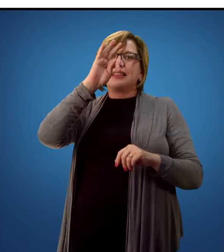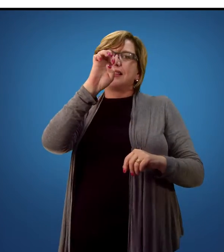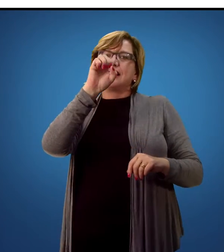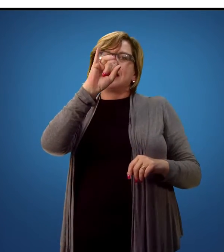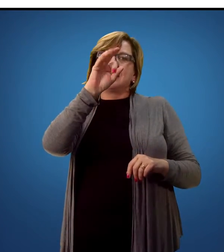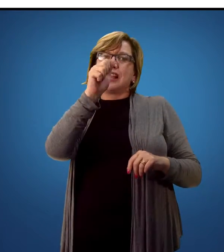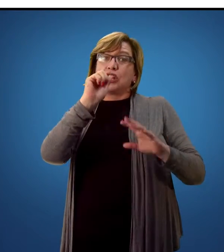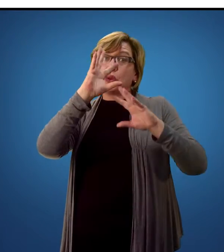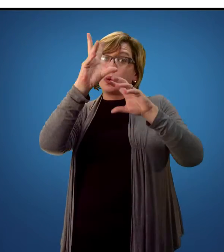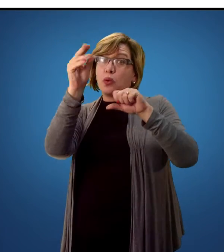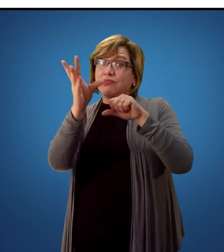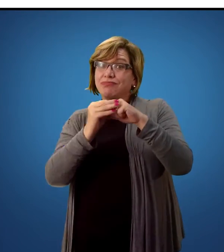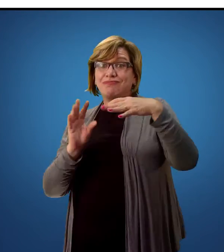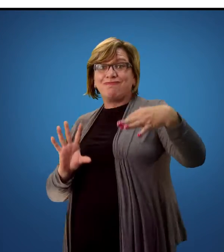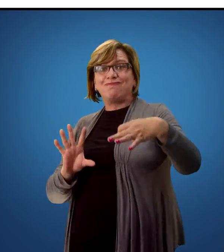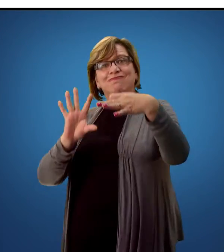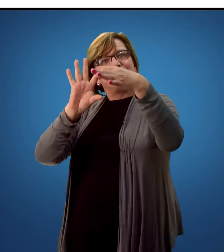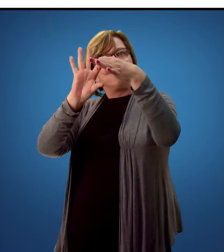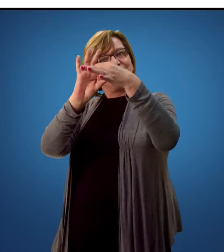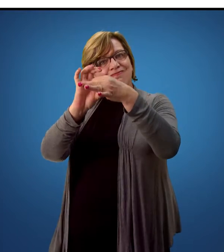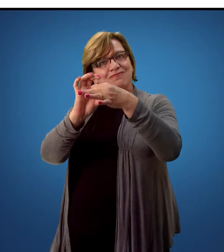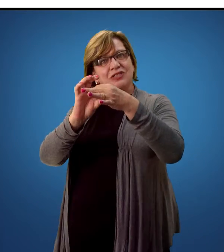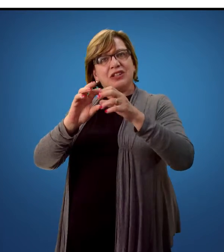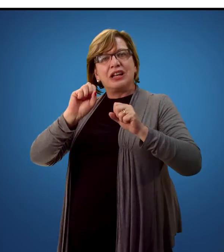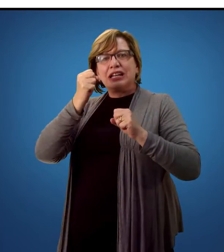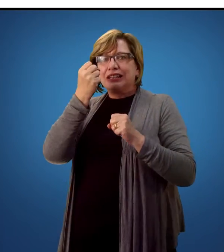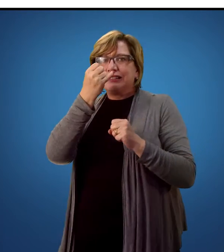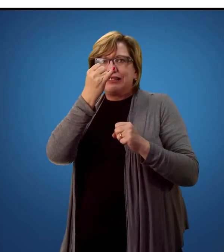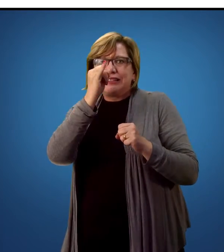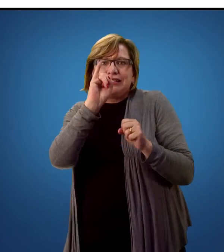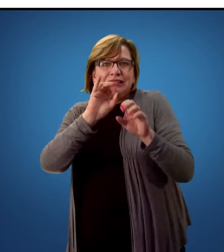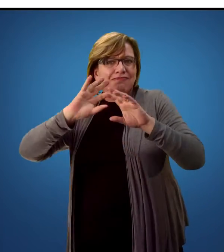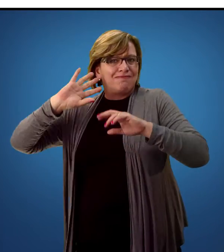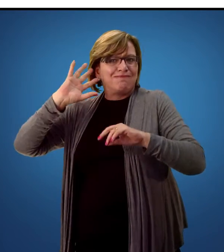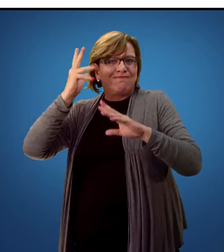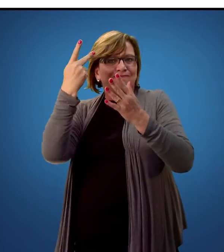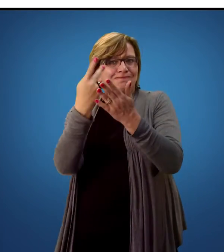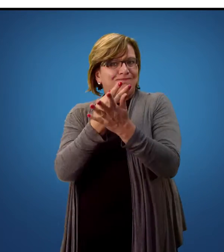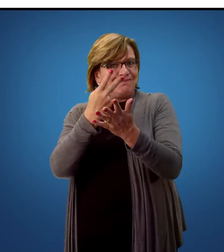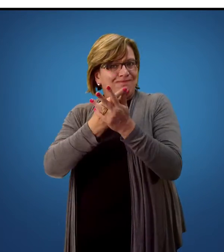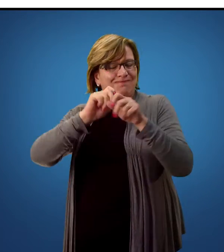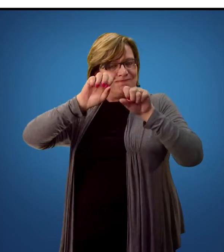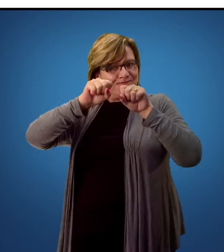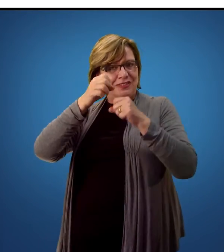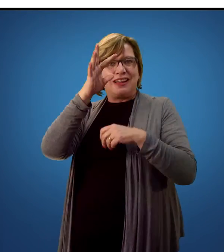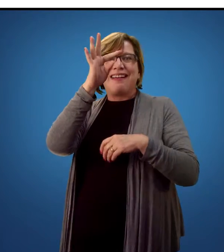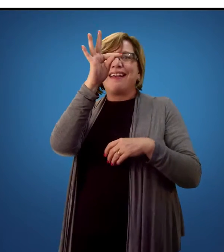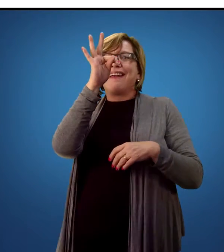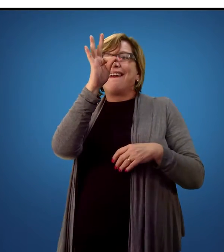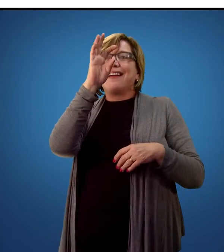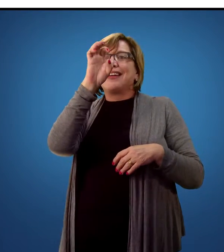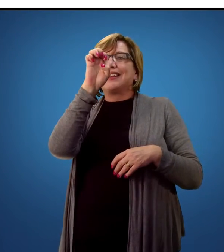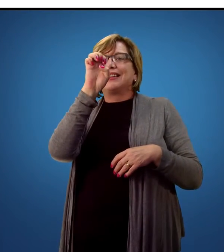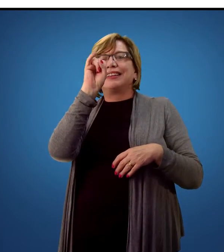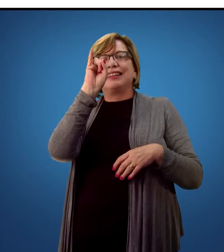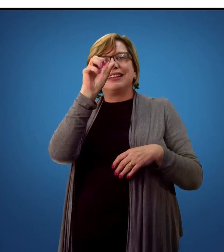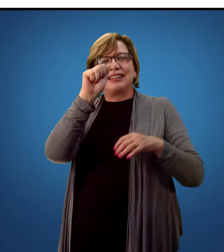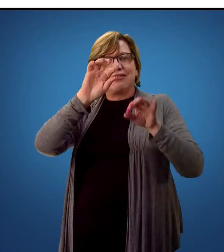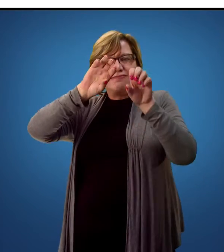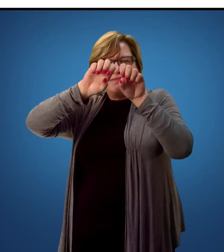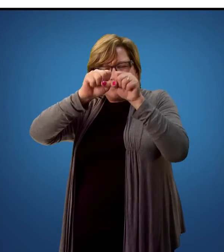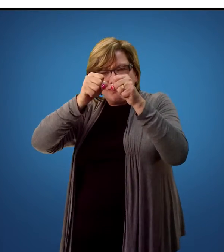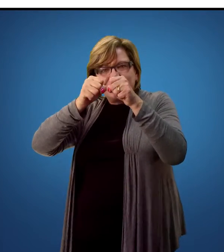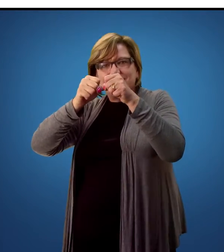interligados né de modo que qualquer diferença o acontecimento que é aqui que seja causado em qualquer ponto